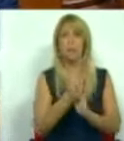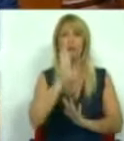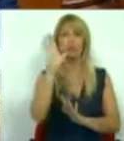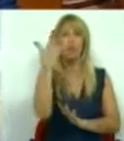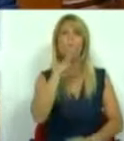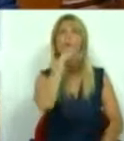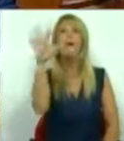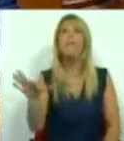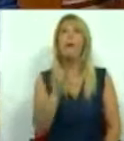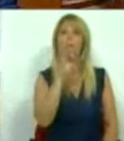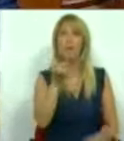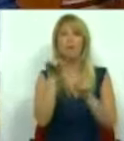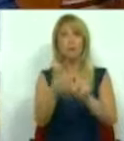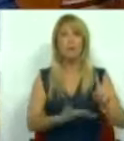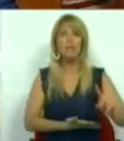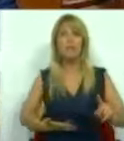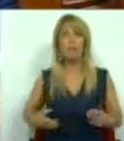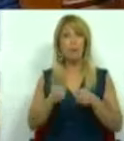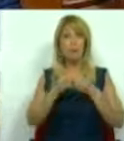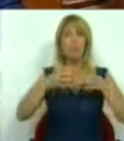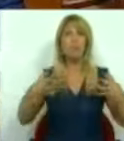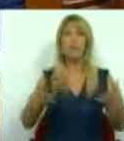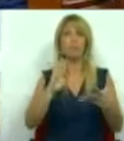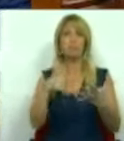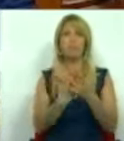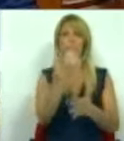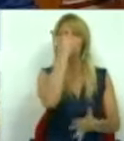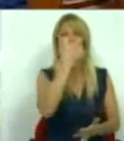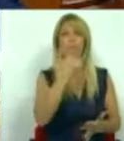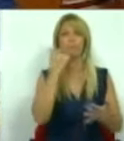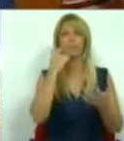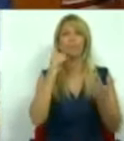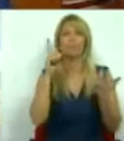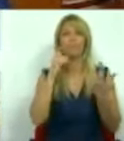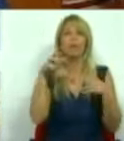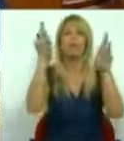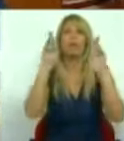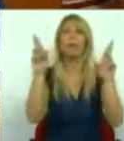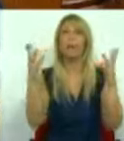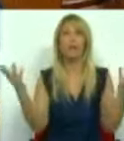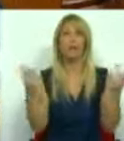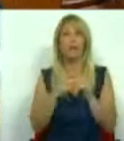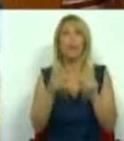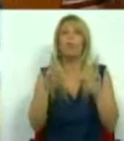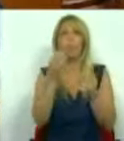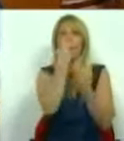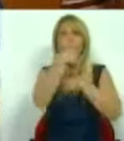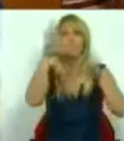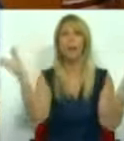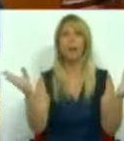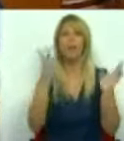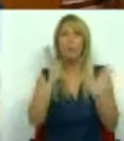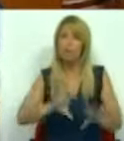lugar, as famílias onde o desemprego crescente arruinou expectativas, ignorou as esperanças e onde é imperioso reacender a